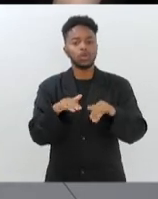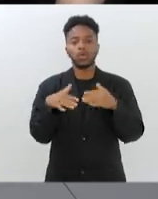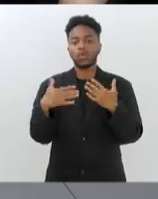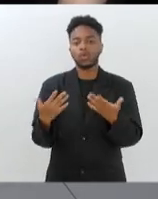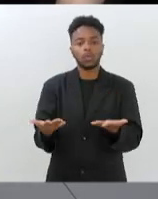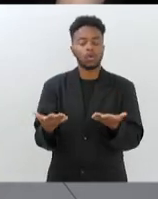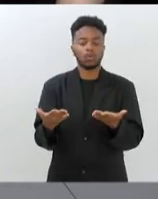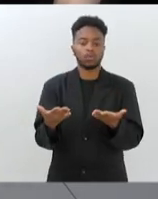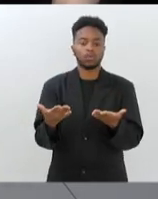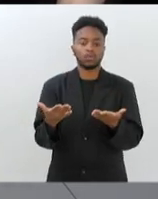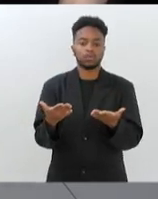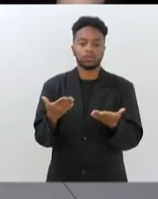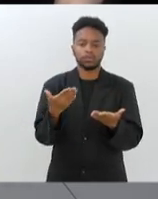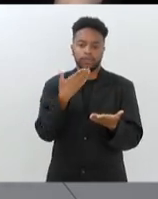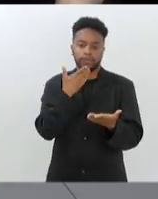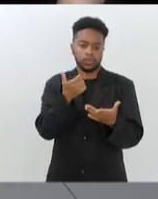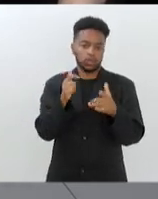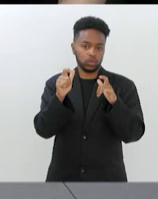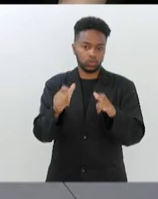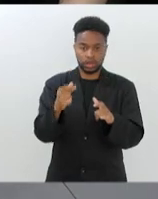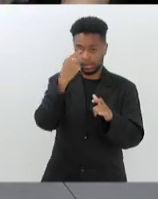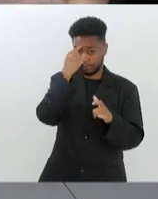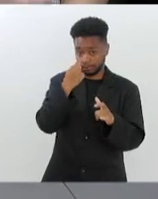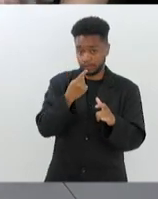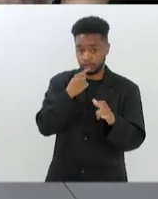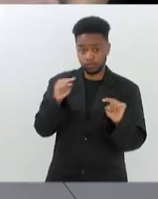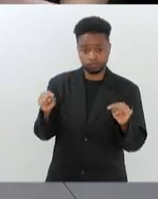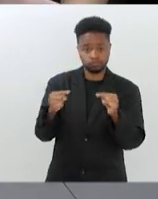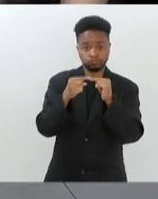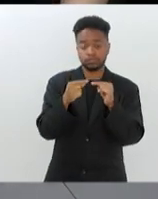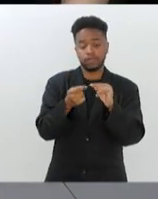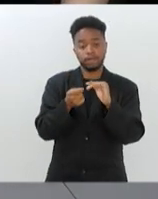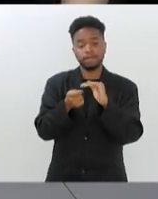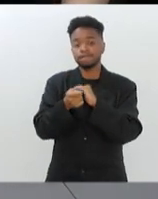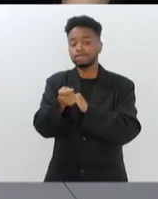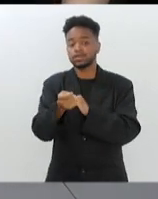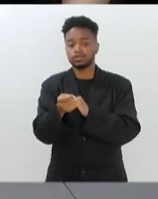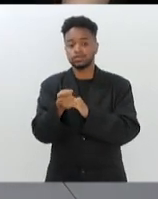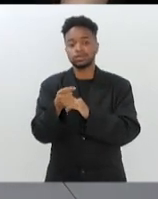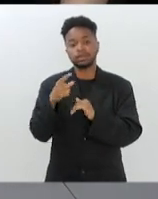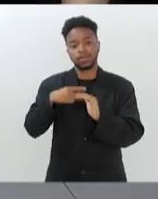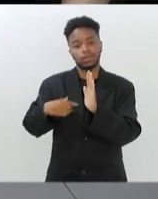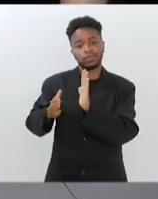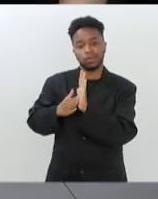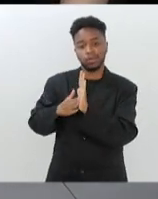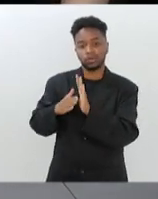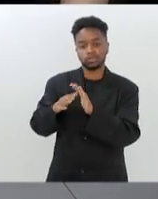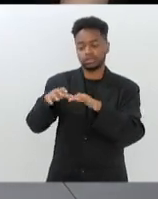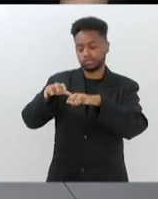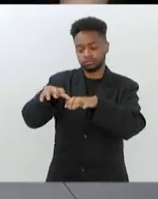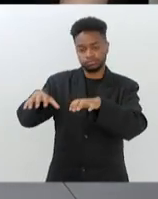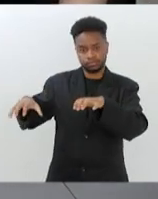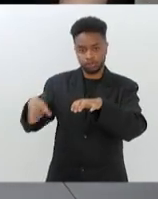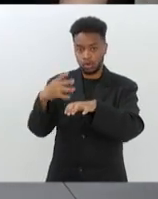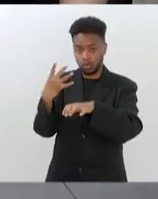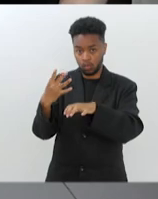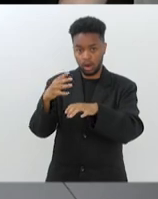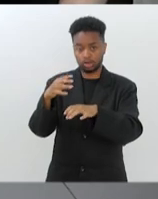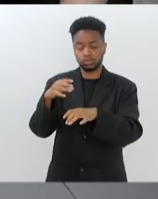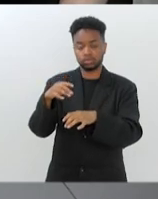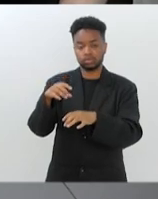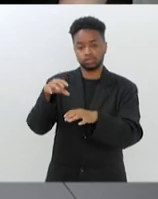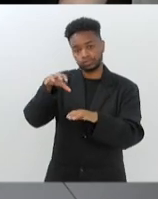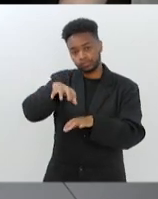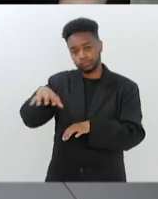veículo que melhor teria o perfil pro investimento vem por uma proposição de uma dessas agências que tem mensalmente um